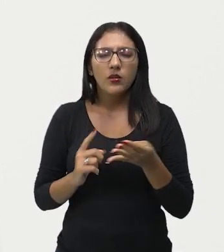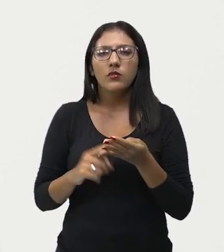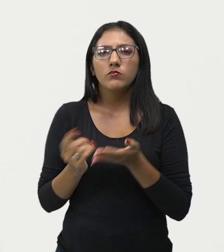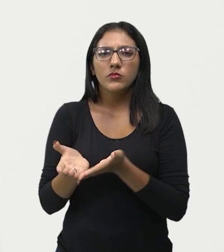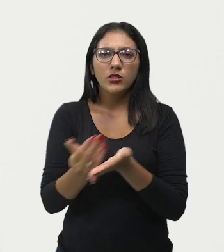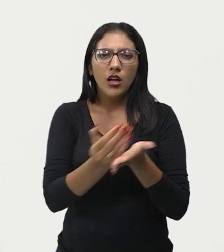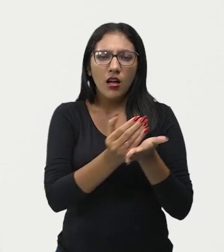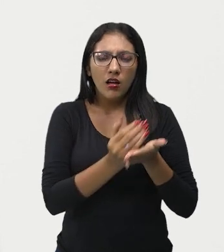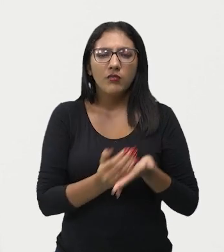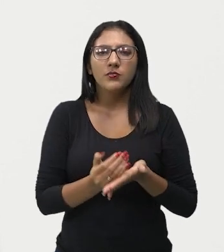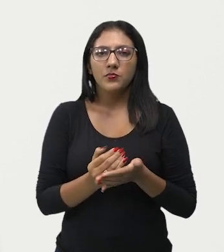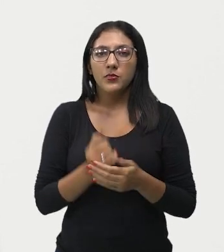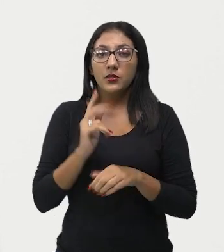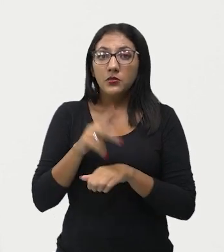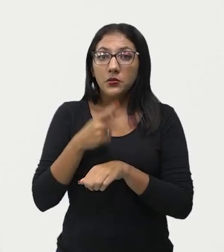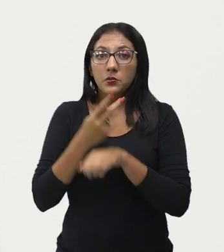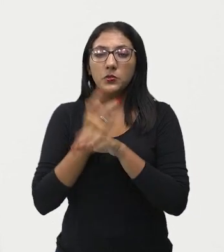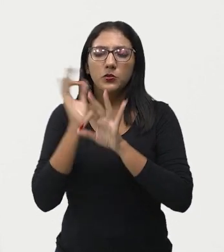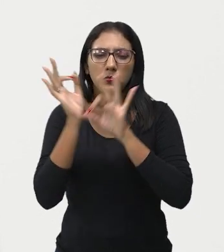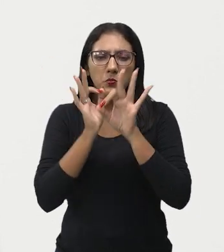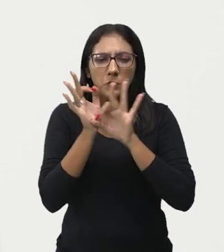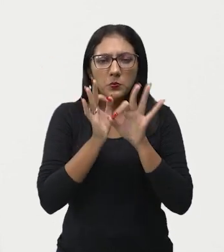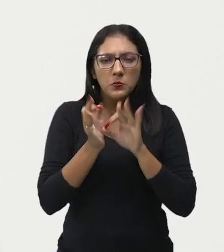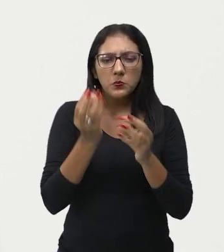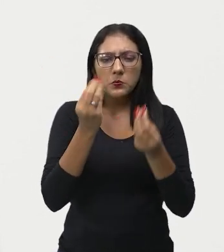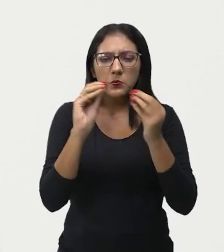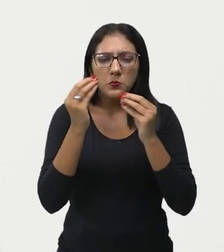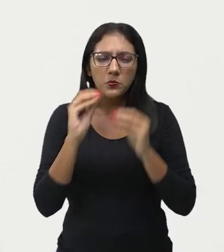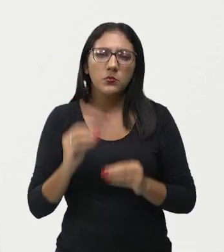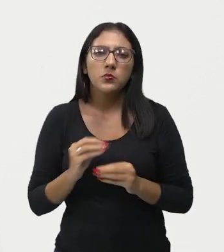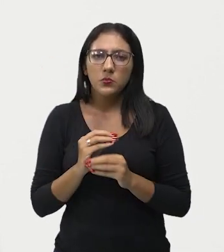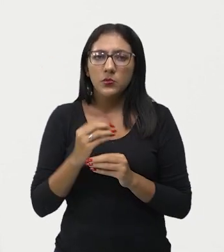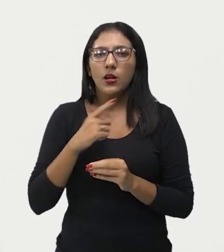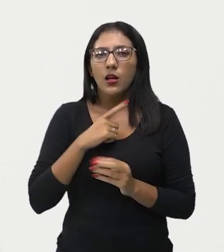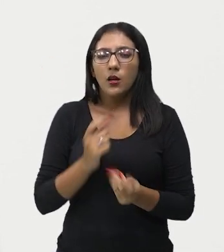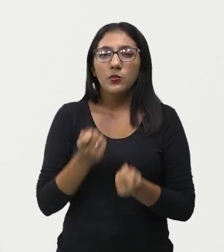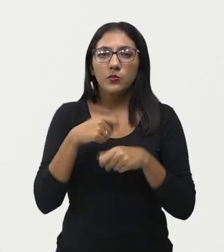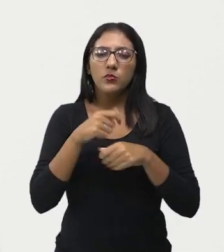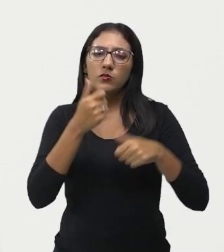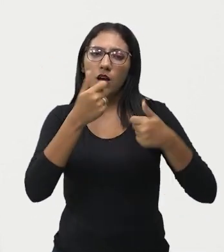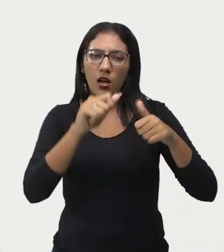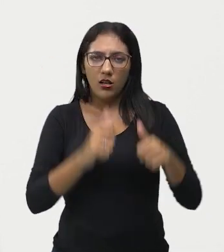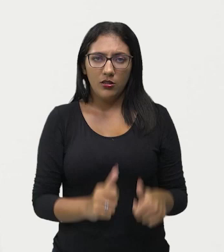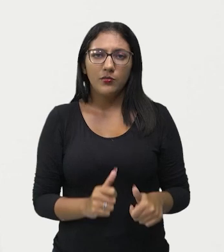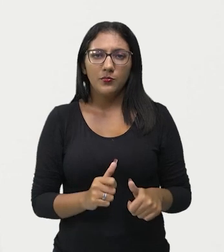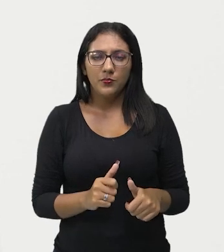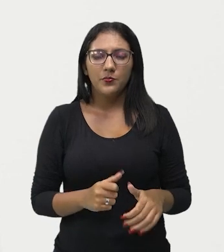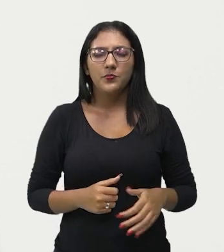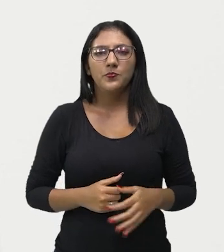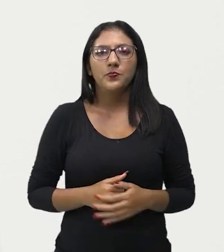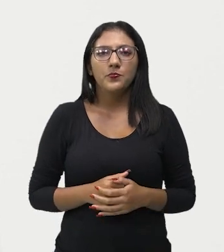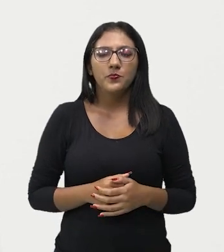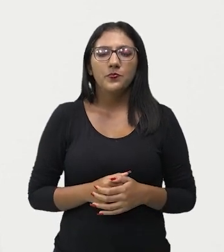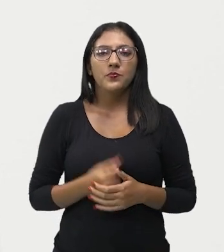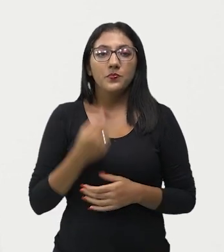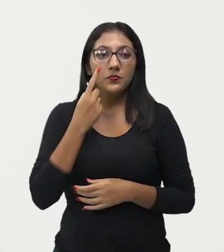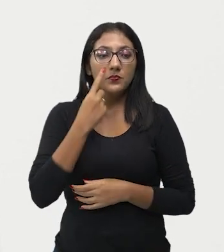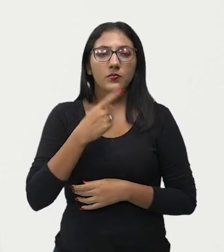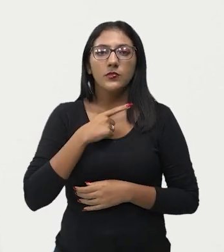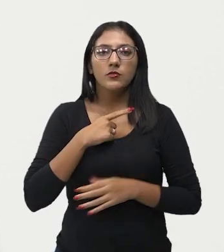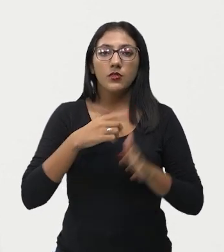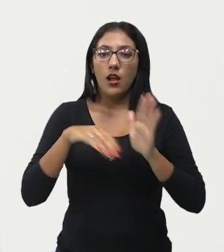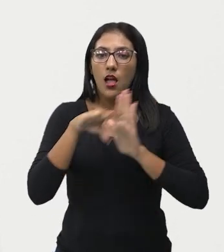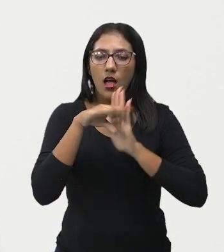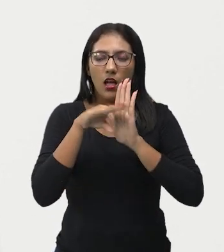os dados e depois organizá-los para que eles possam ser analisados, tá bom? Então isso aí é